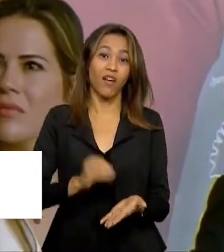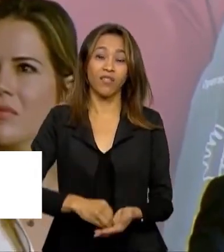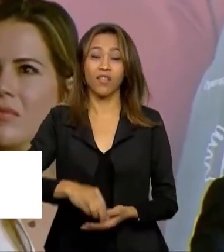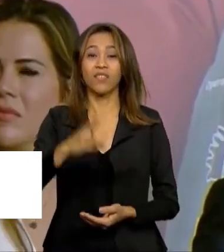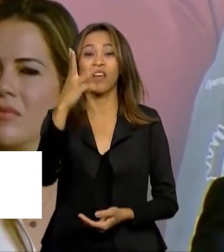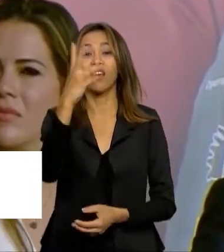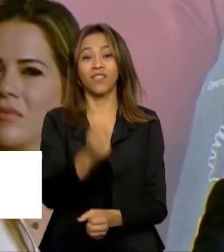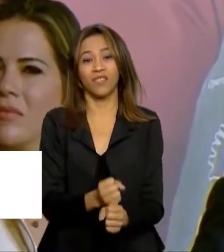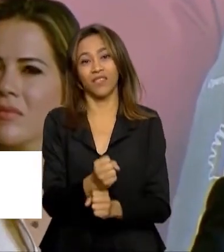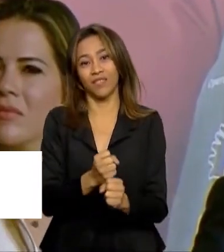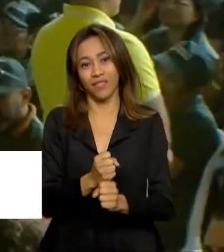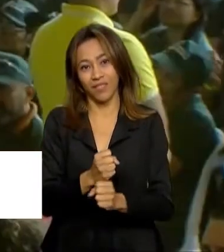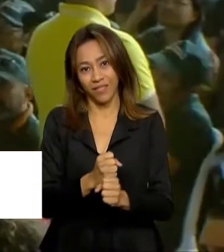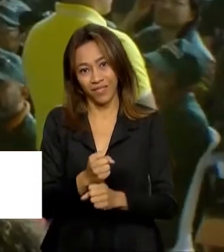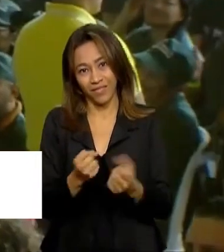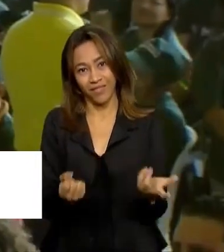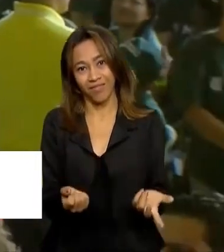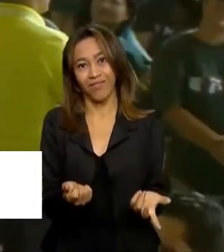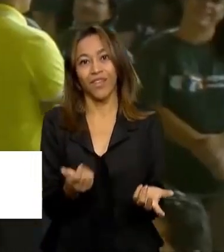nós já comemos.